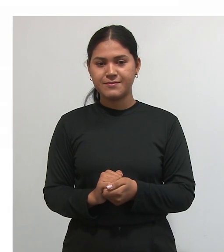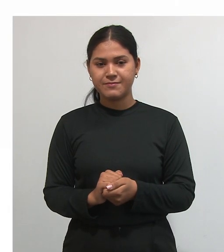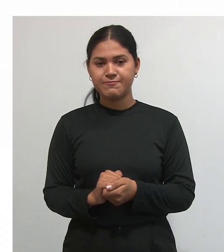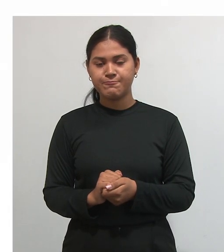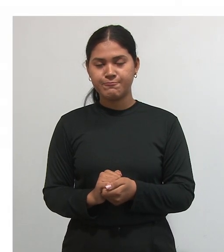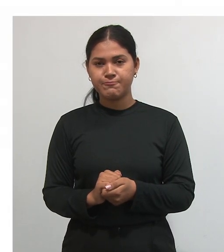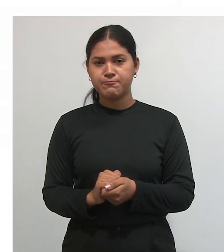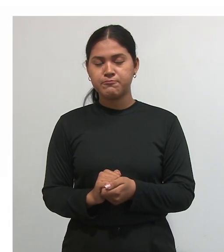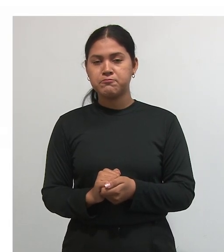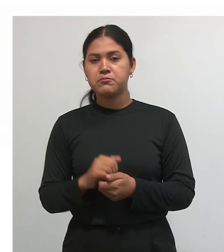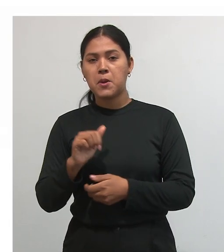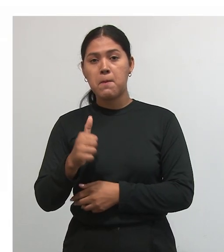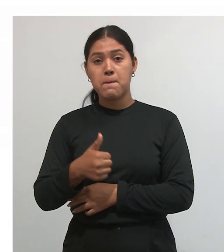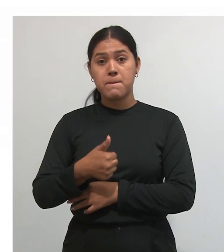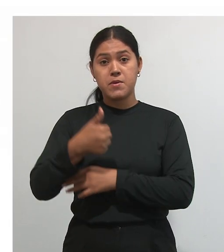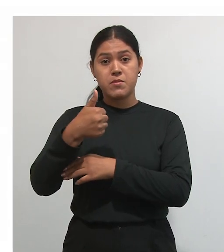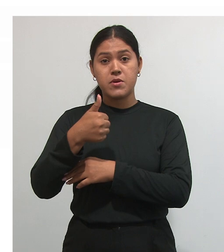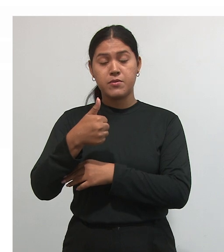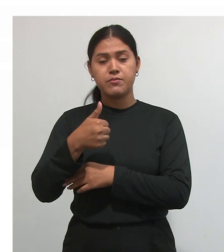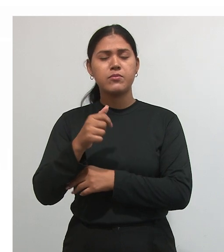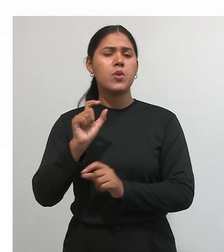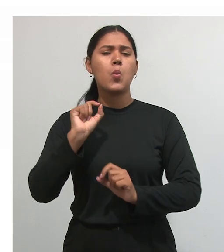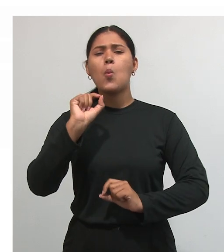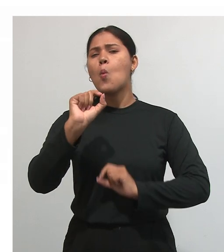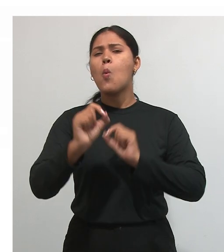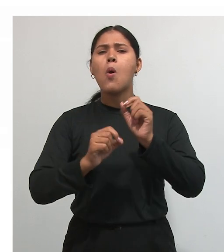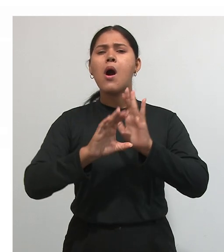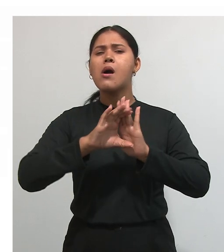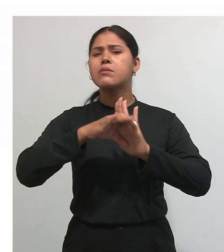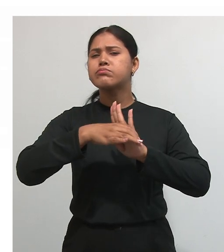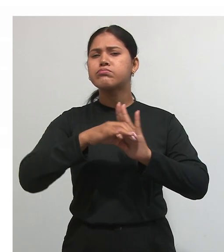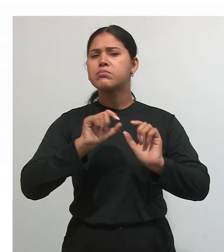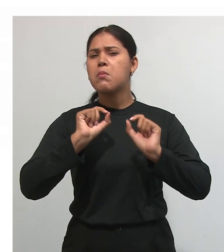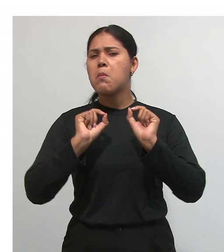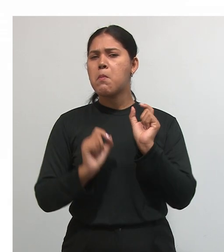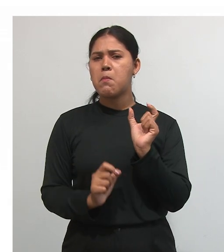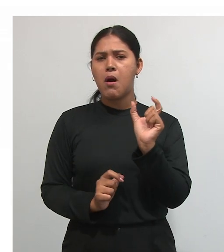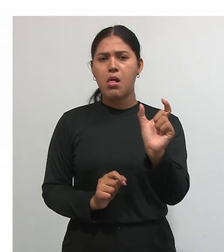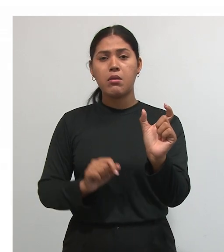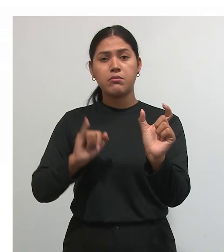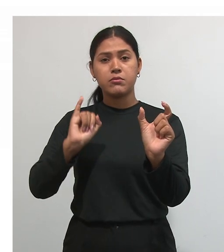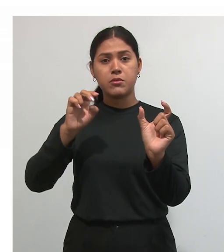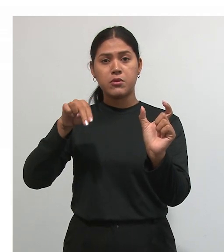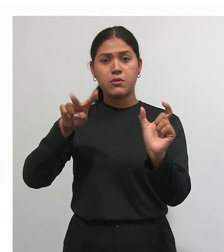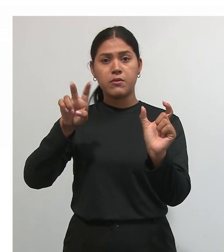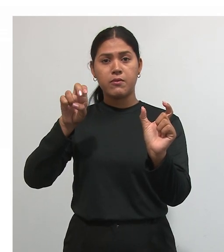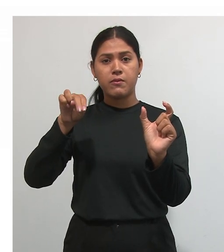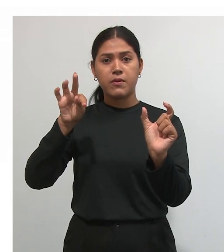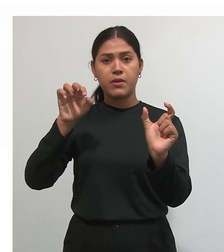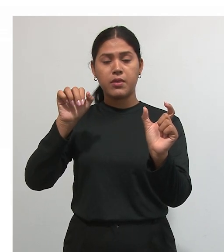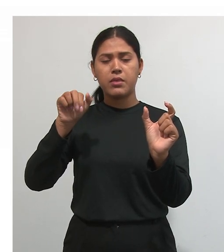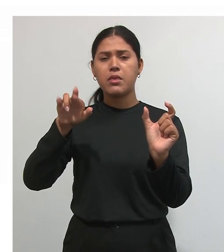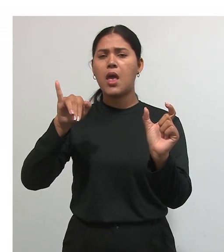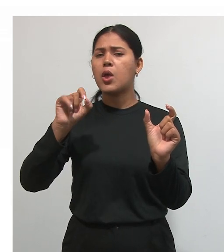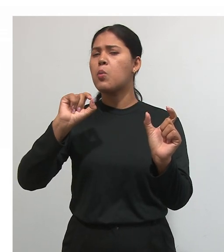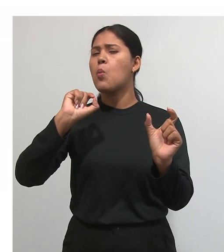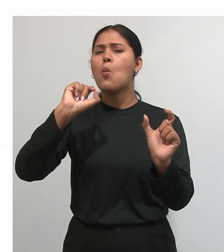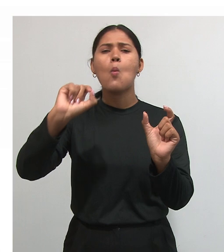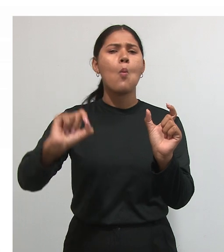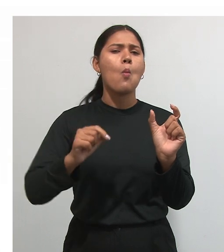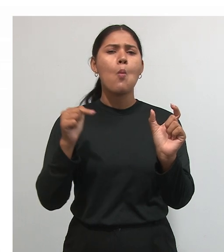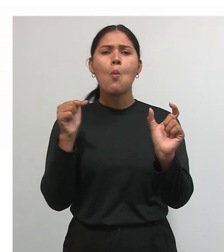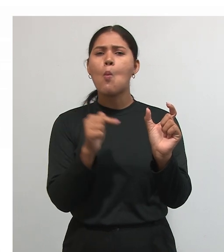Vamos começar aqui com o conceito de inventário aqui na administração pública. O que seria